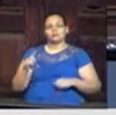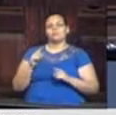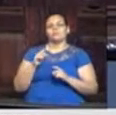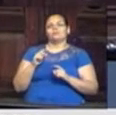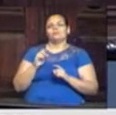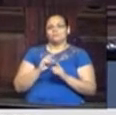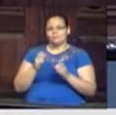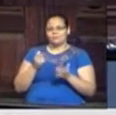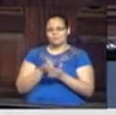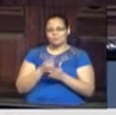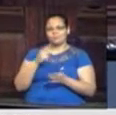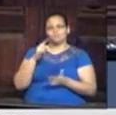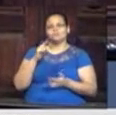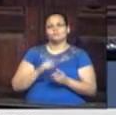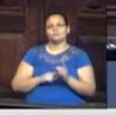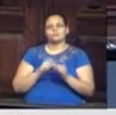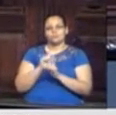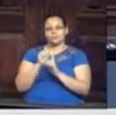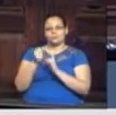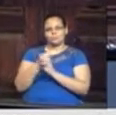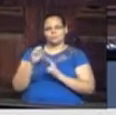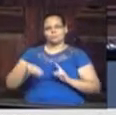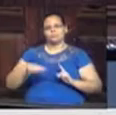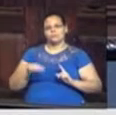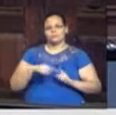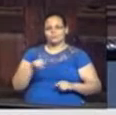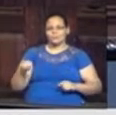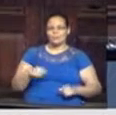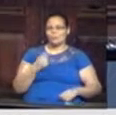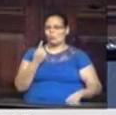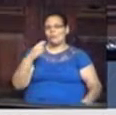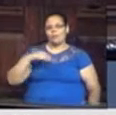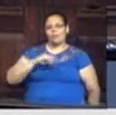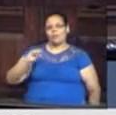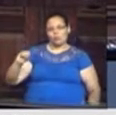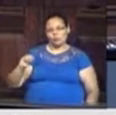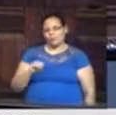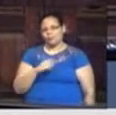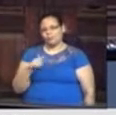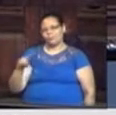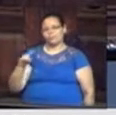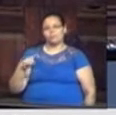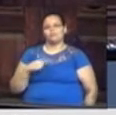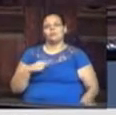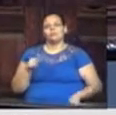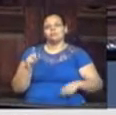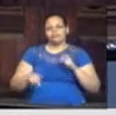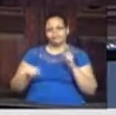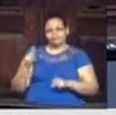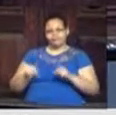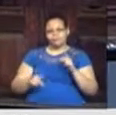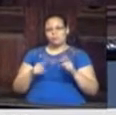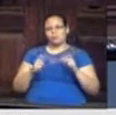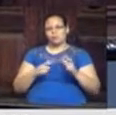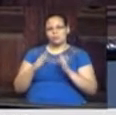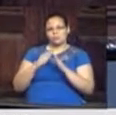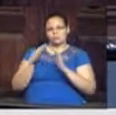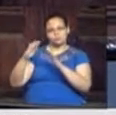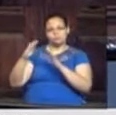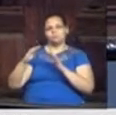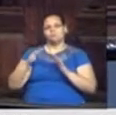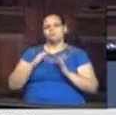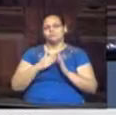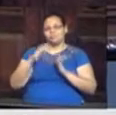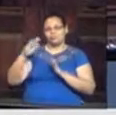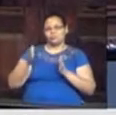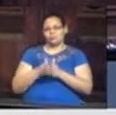sociais que vão dar um conforto aos mais de 1.200.000 habitantes em 900 áreas carentes identificadas no